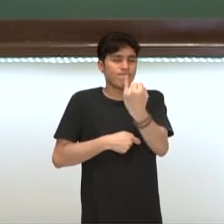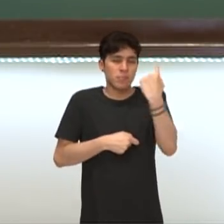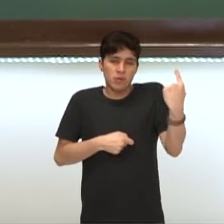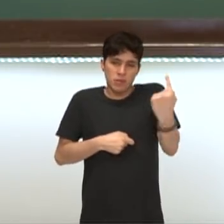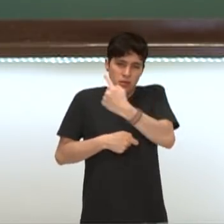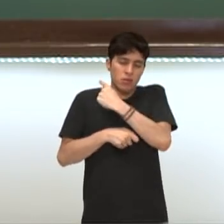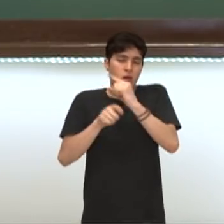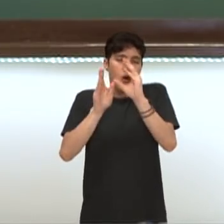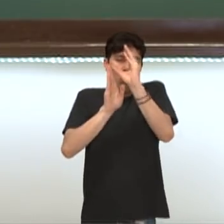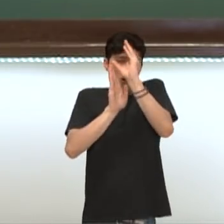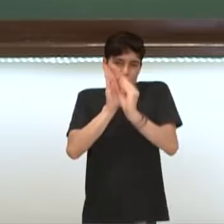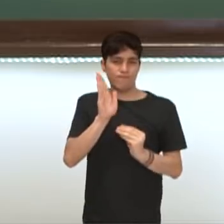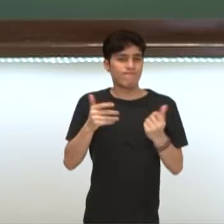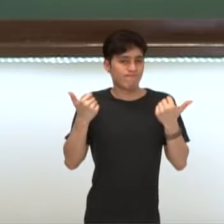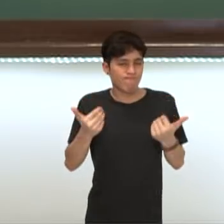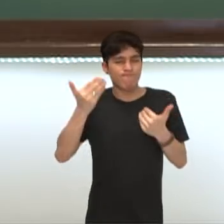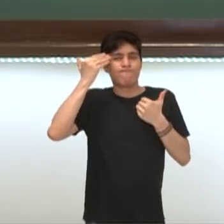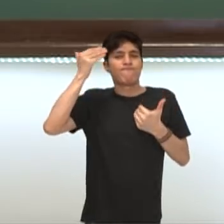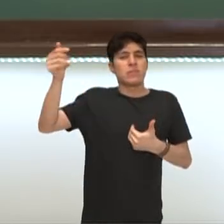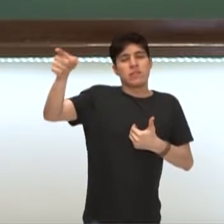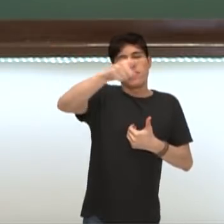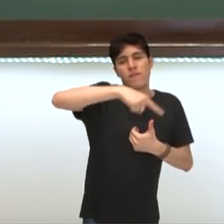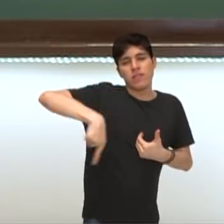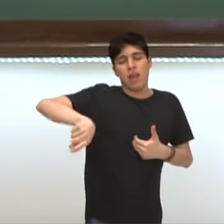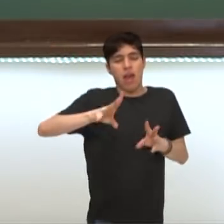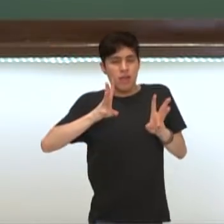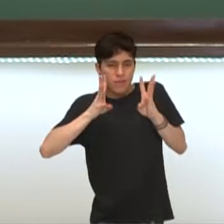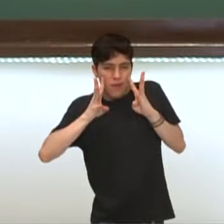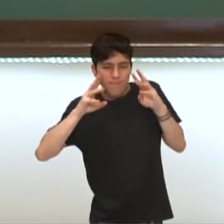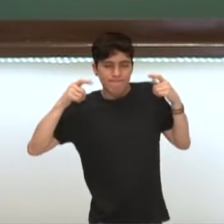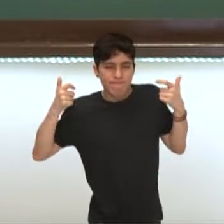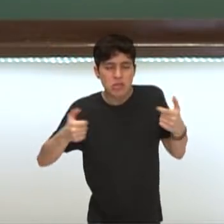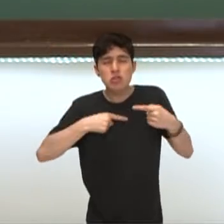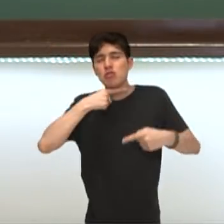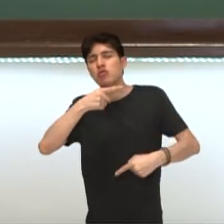Gente, obrigado pela atenção de vocês, valeu ali. Se